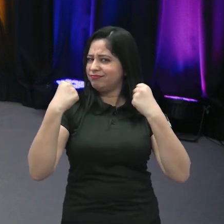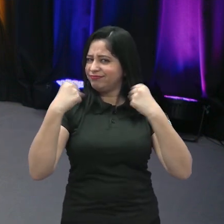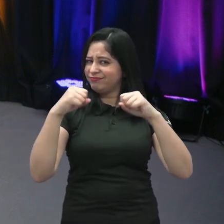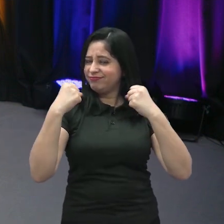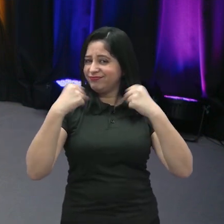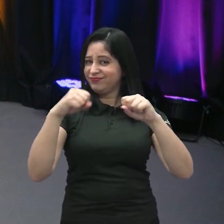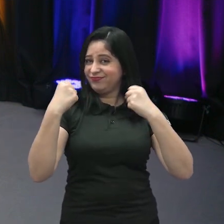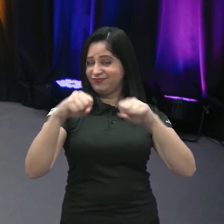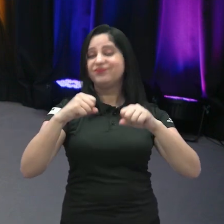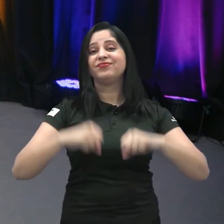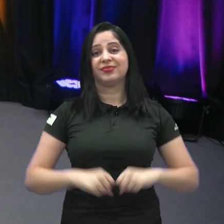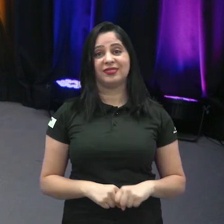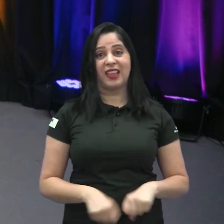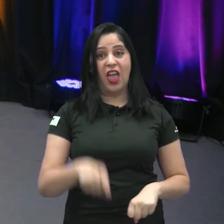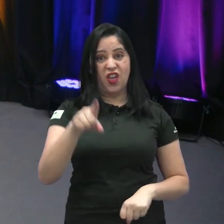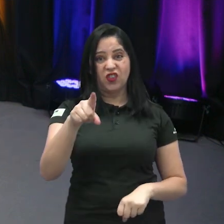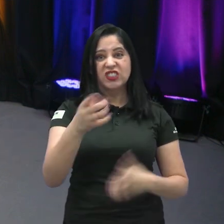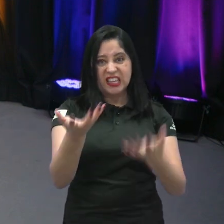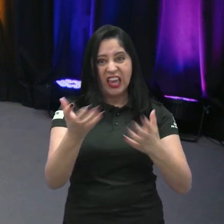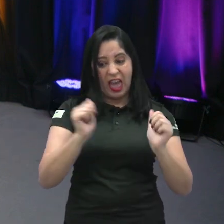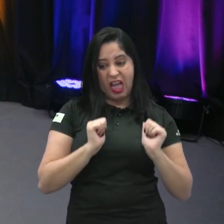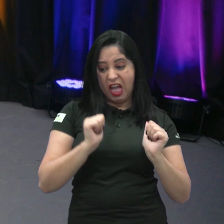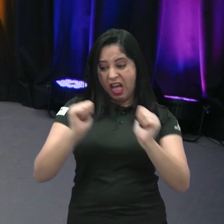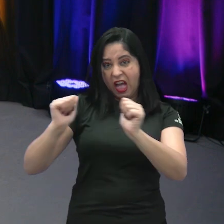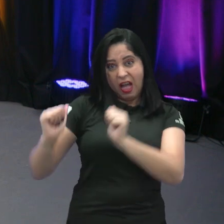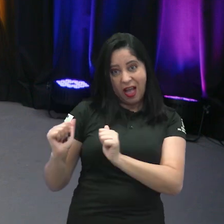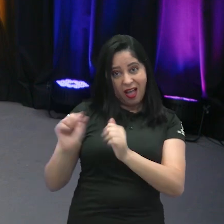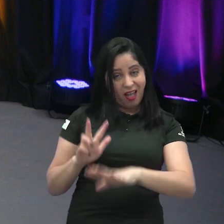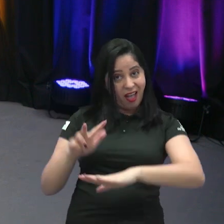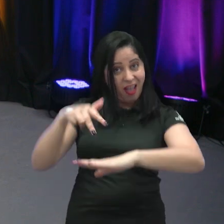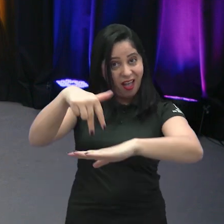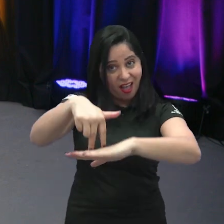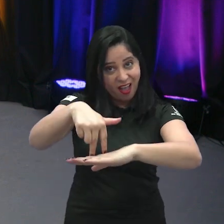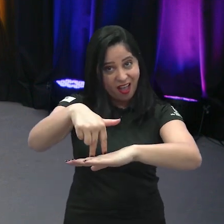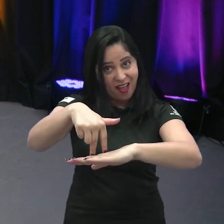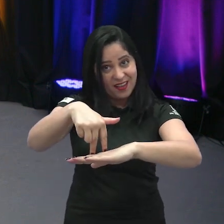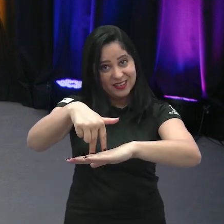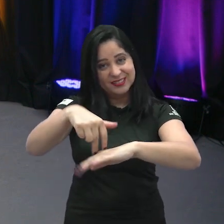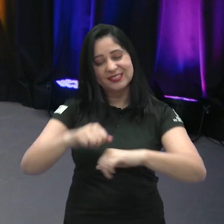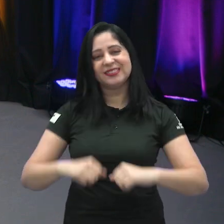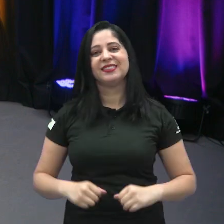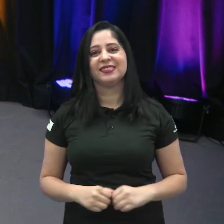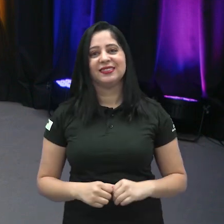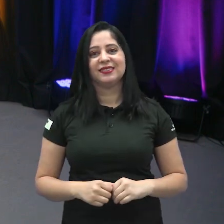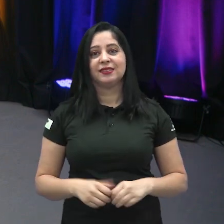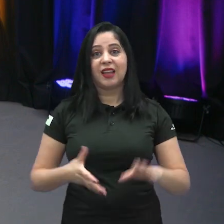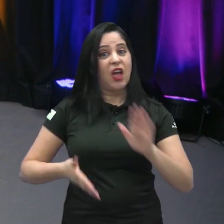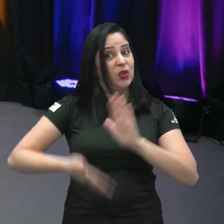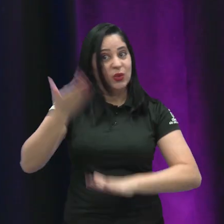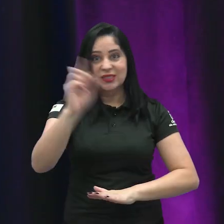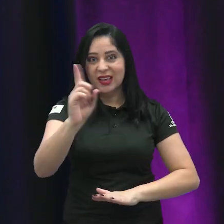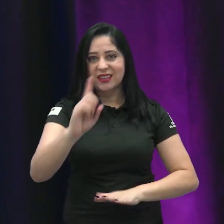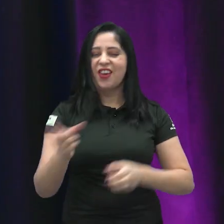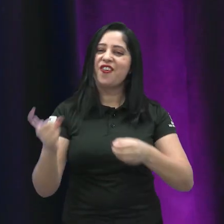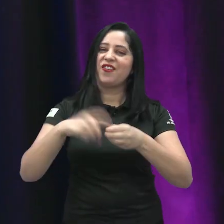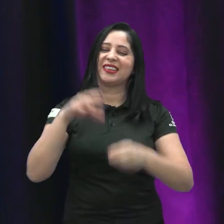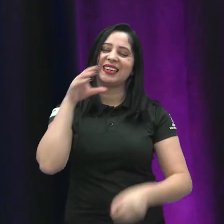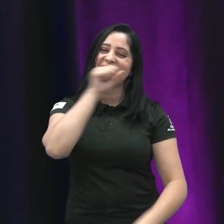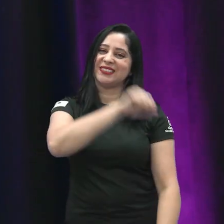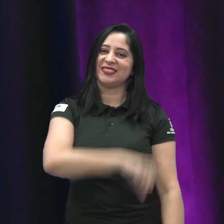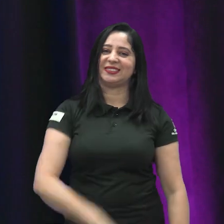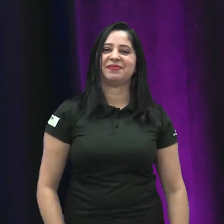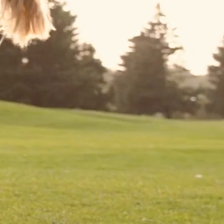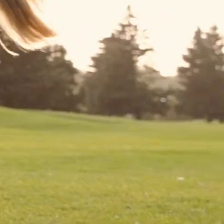que hoje vai trazer exercícios básicos para quem deseja vencer os desafios da vida através da atividade física. Não saia daí, a